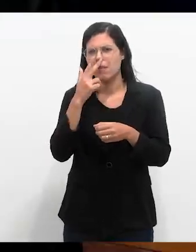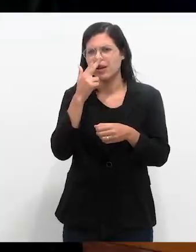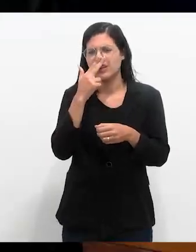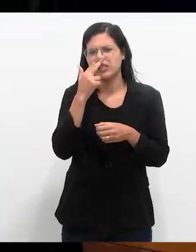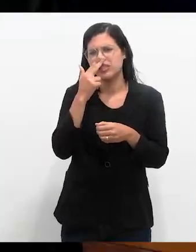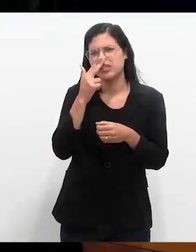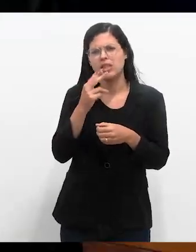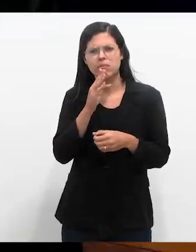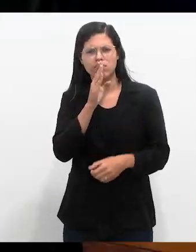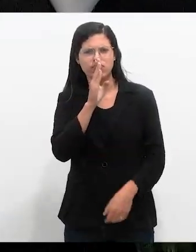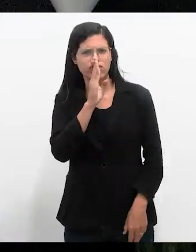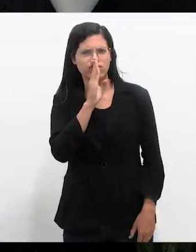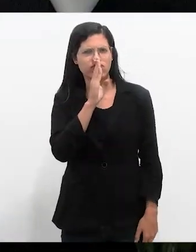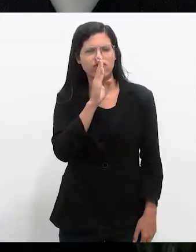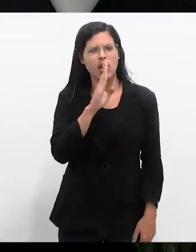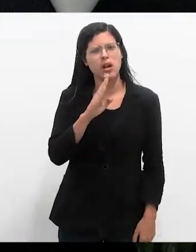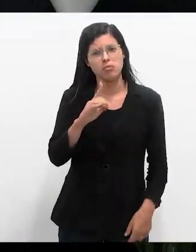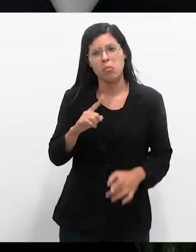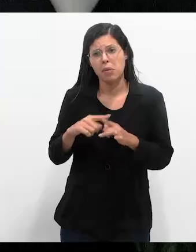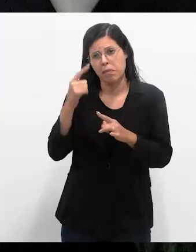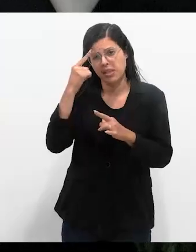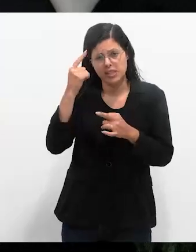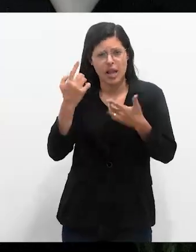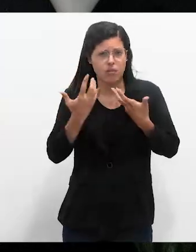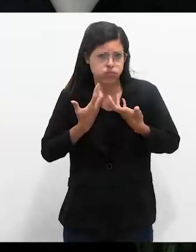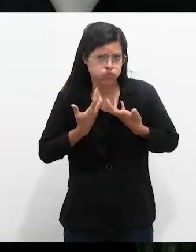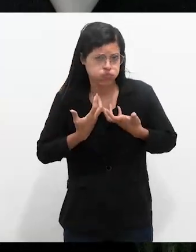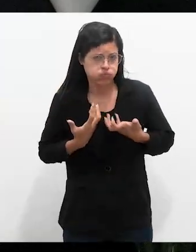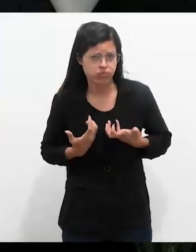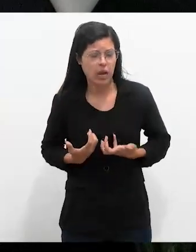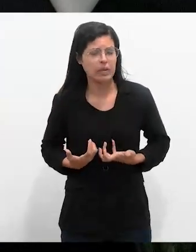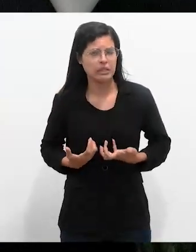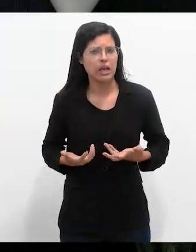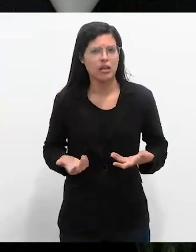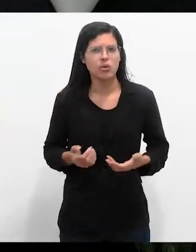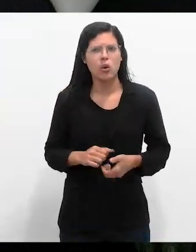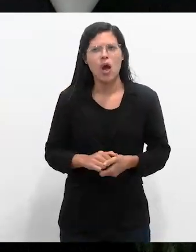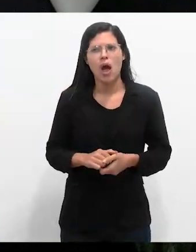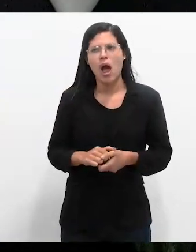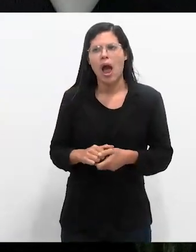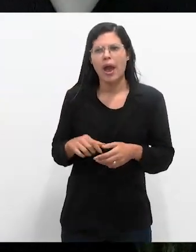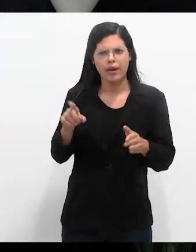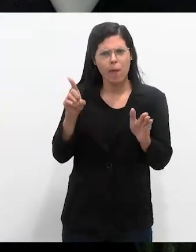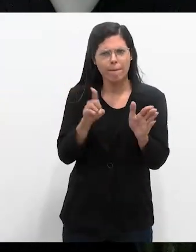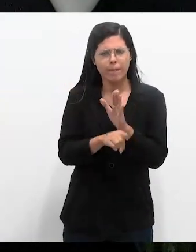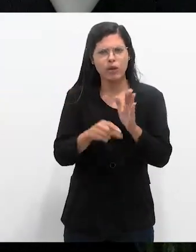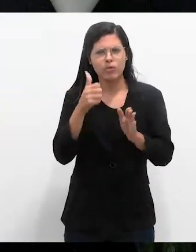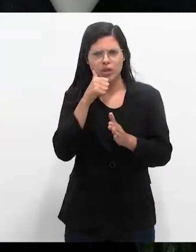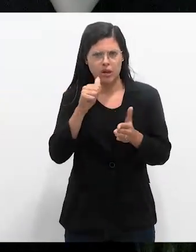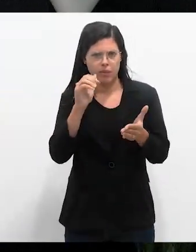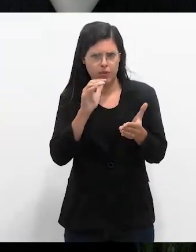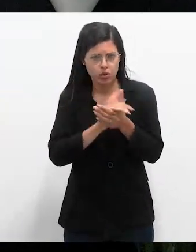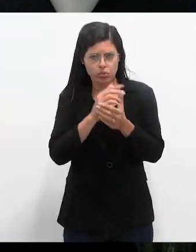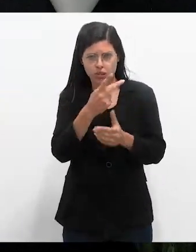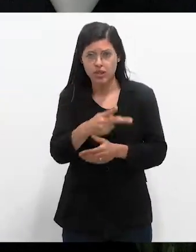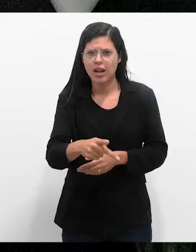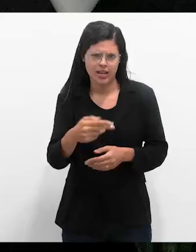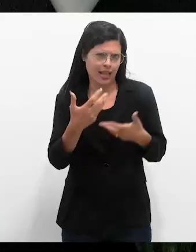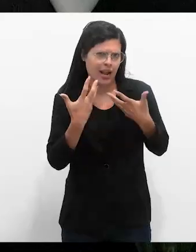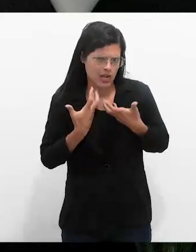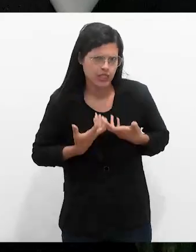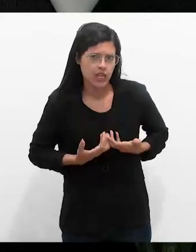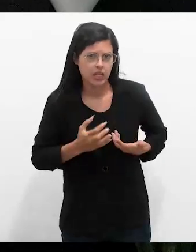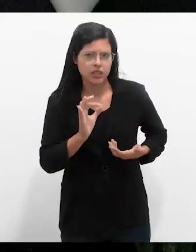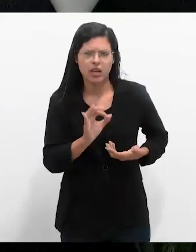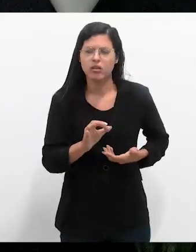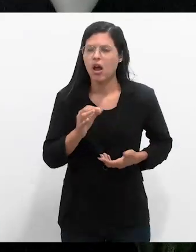arredio, mas achei que ele estava cansado, né? E aí perguntei à esposa dele, ele está cansado, né?